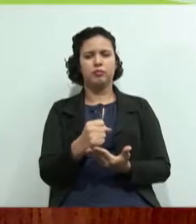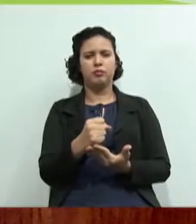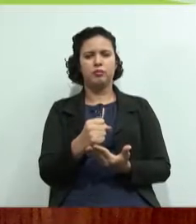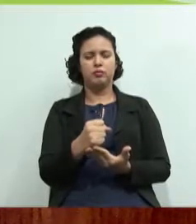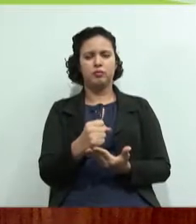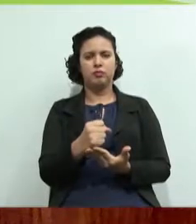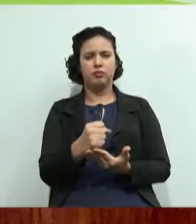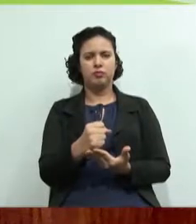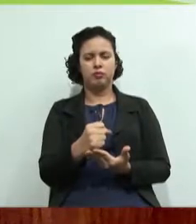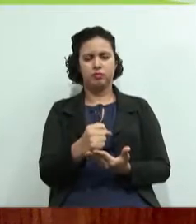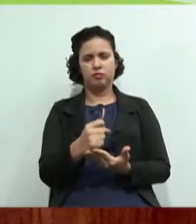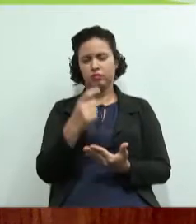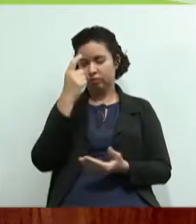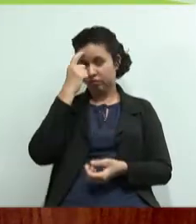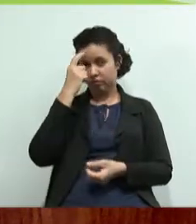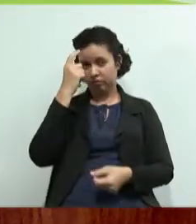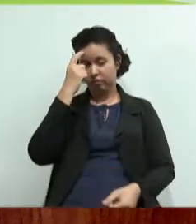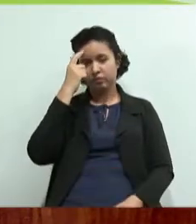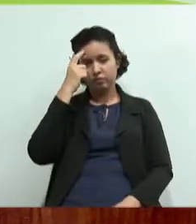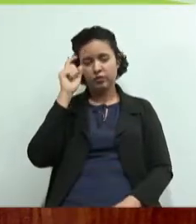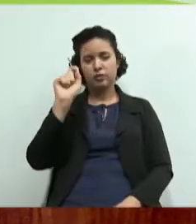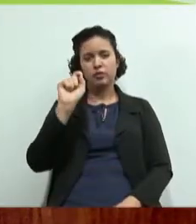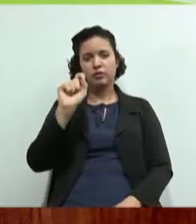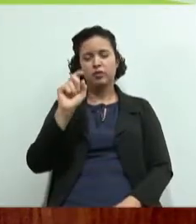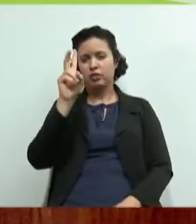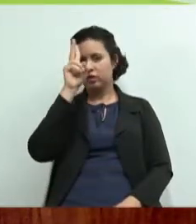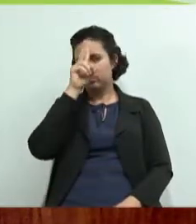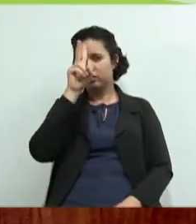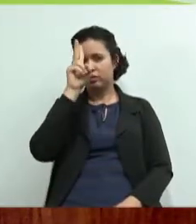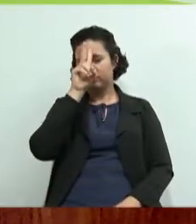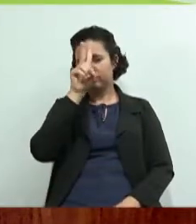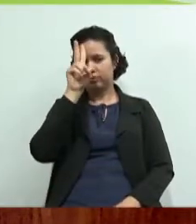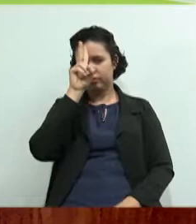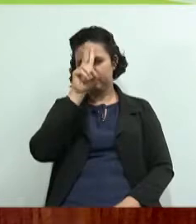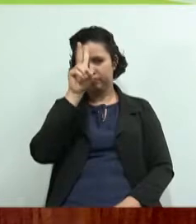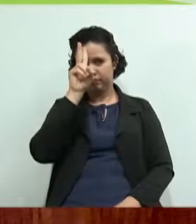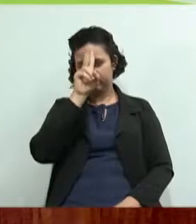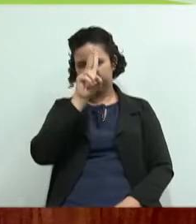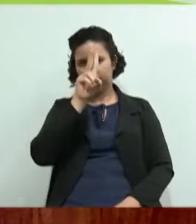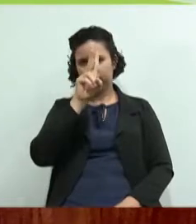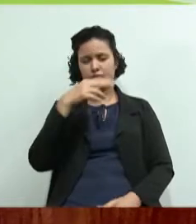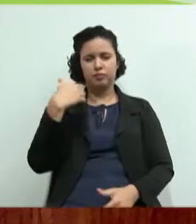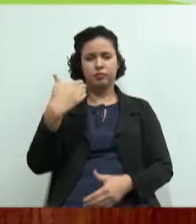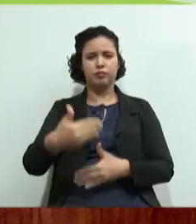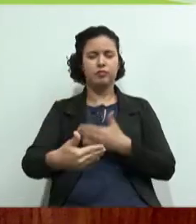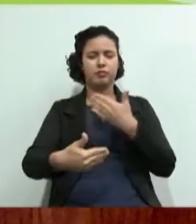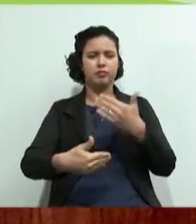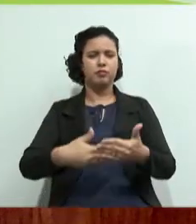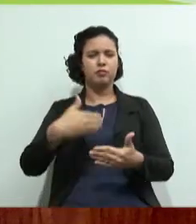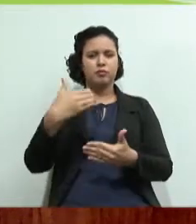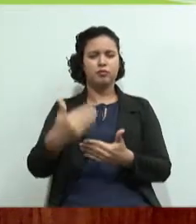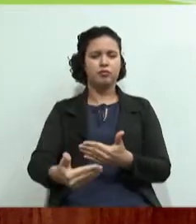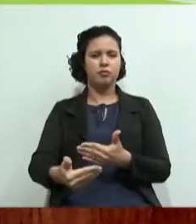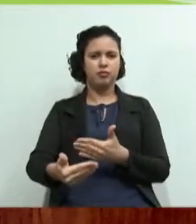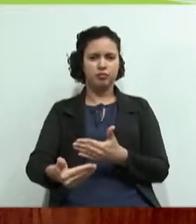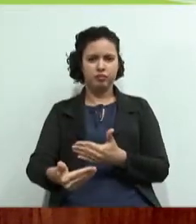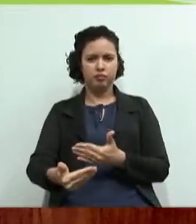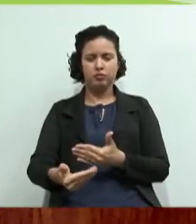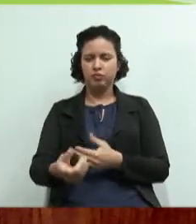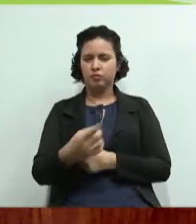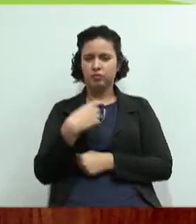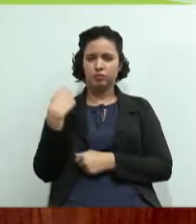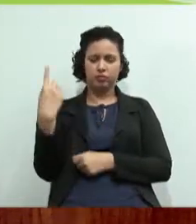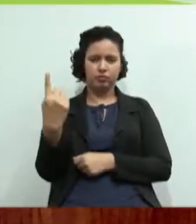mesma linha de raciocínio, para que vocês lembrassem que nesse processo de ensino-aprendizagem, nós estamos